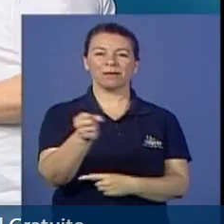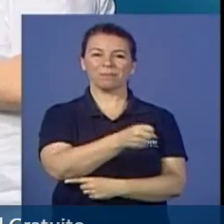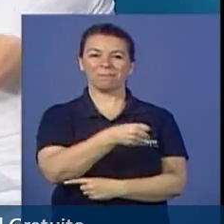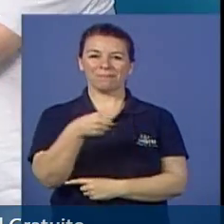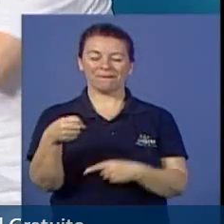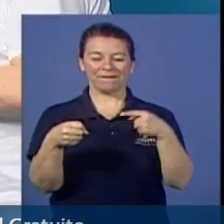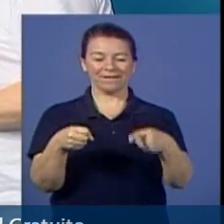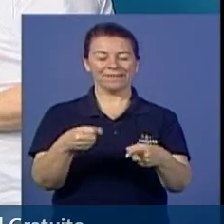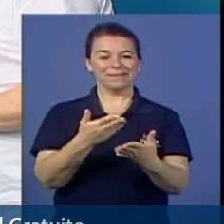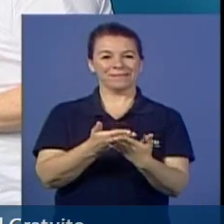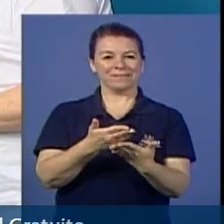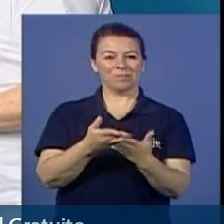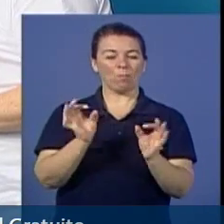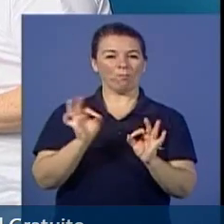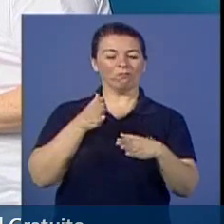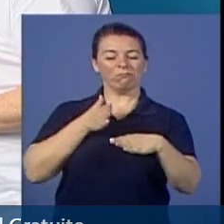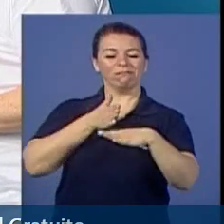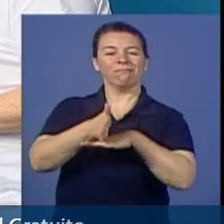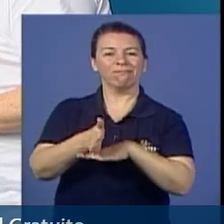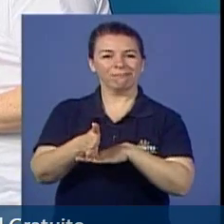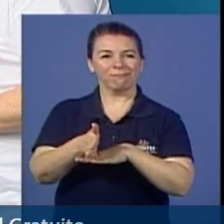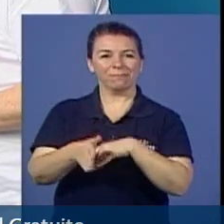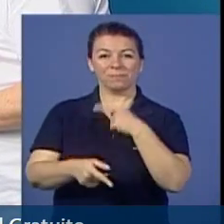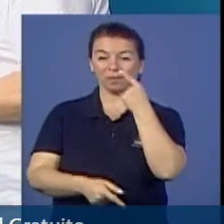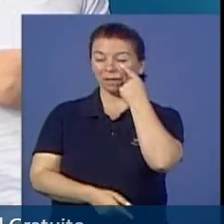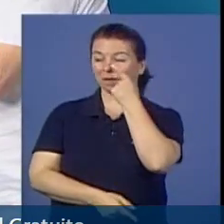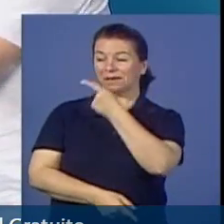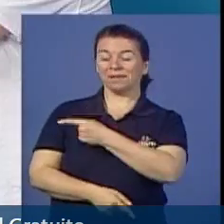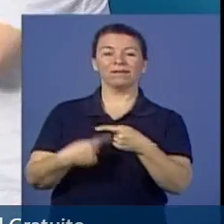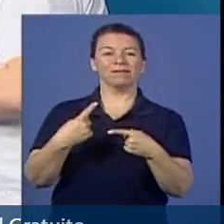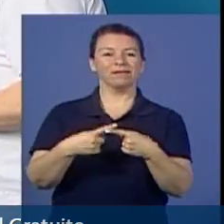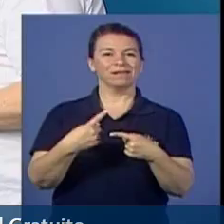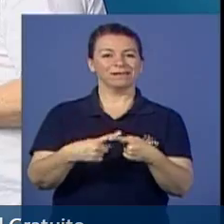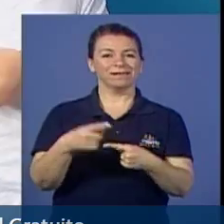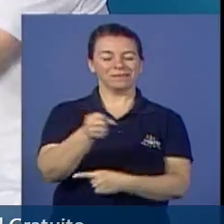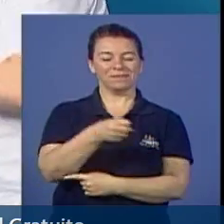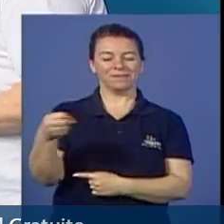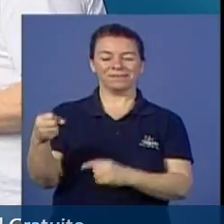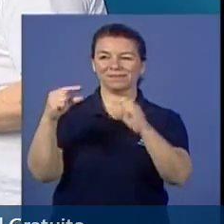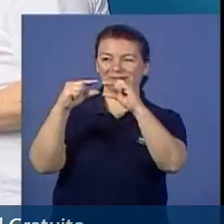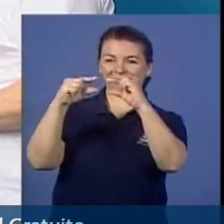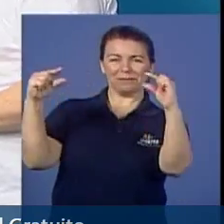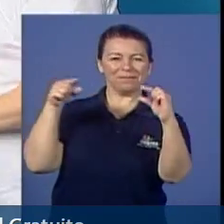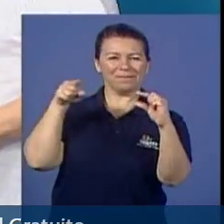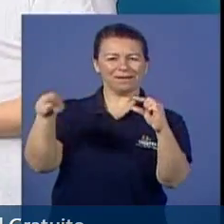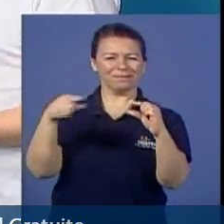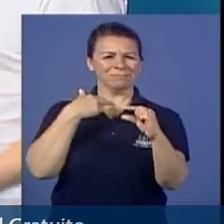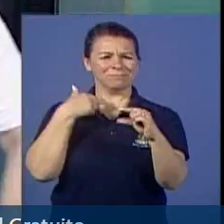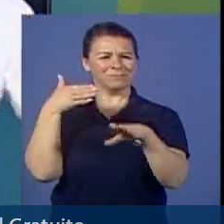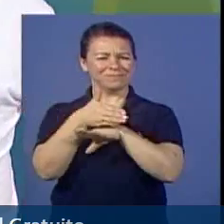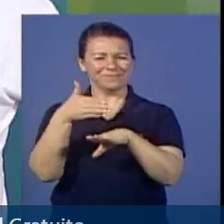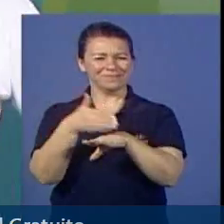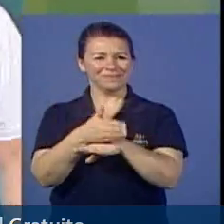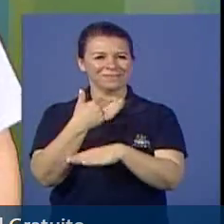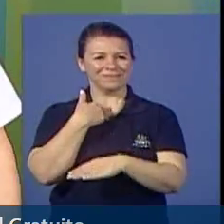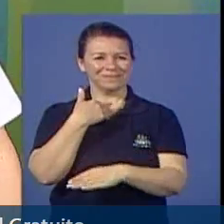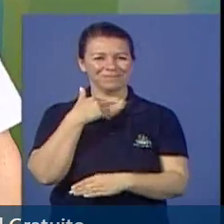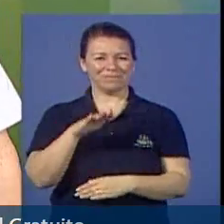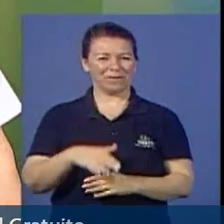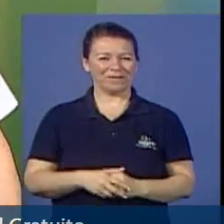estava dando uma aula sem a sua interrupção. O que tem escrito na porta lá de fora mesmo? Vem lá, não perturbe. Mas o cara respeita. Gente, pelo amor de Deus.